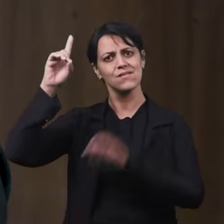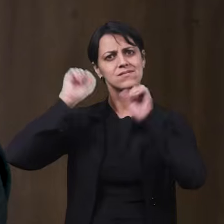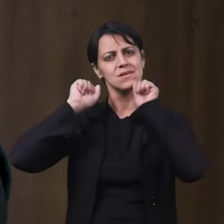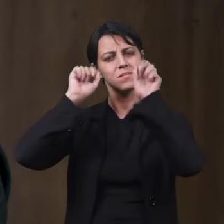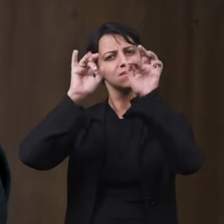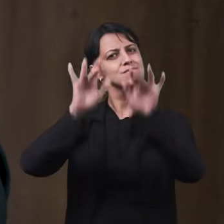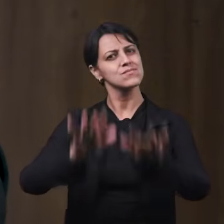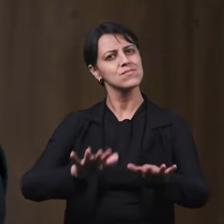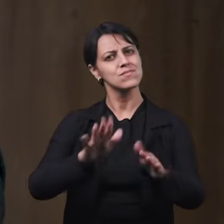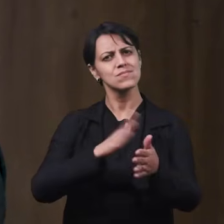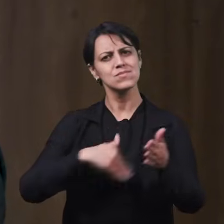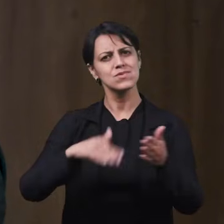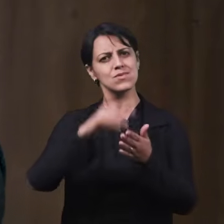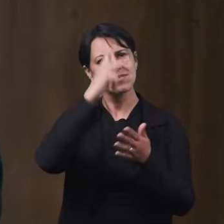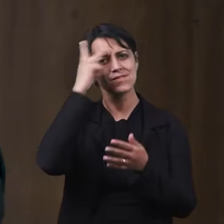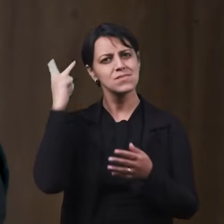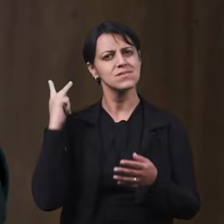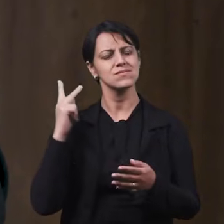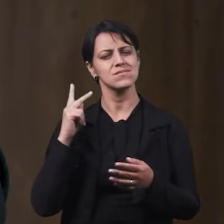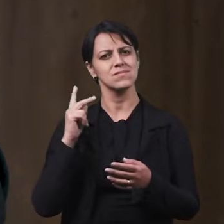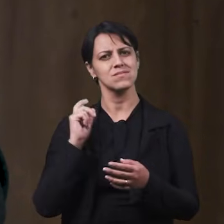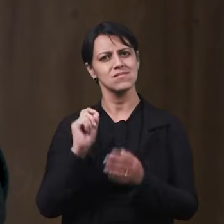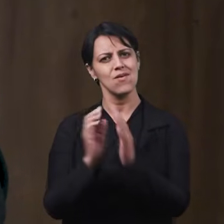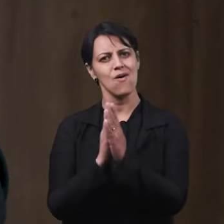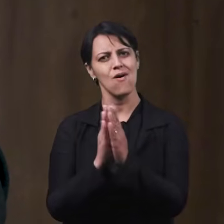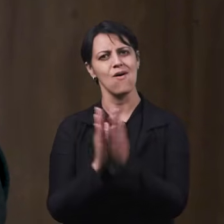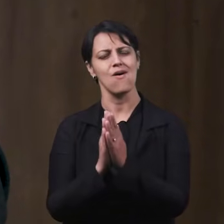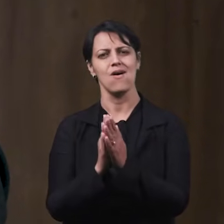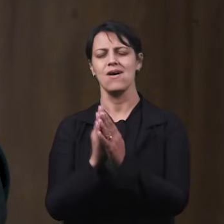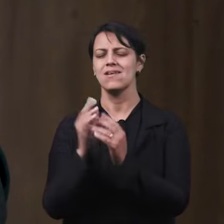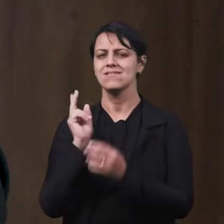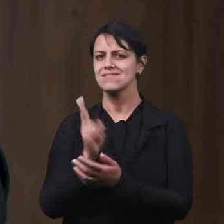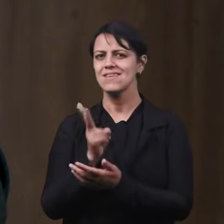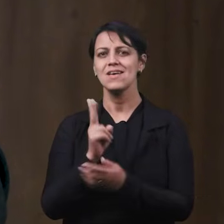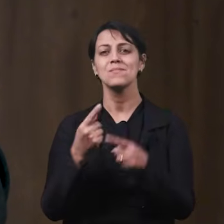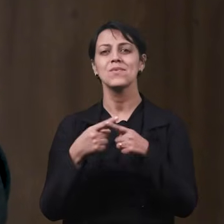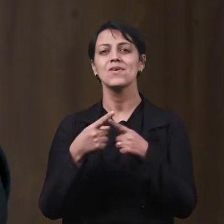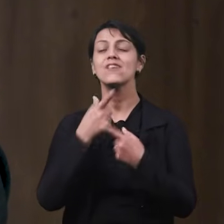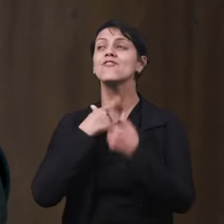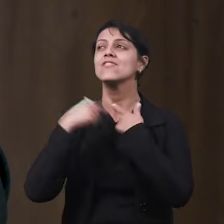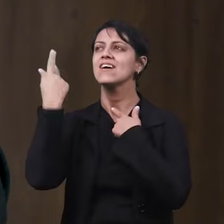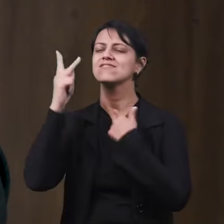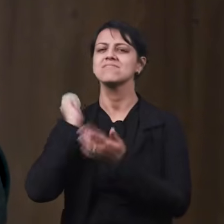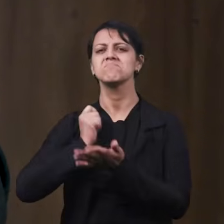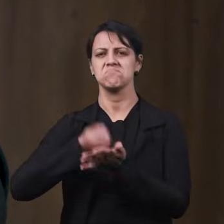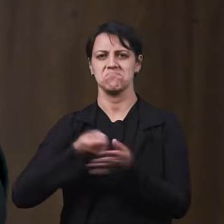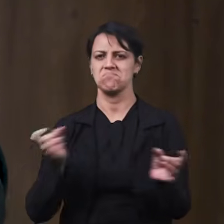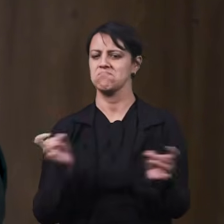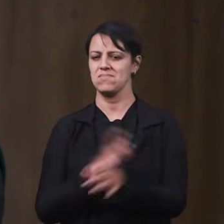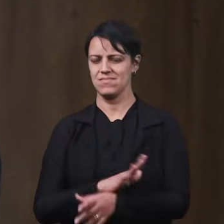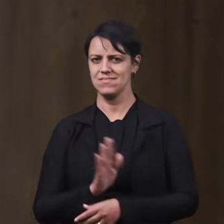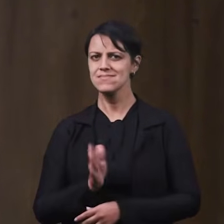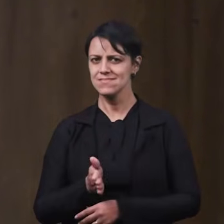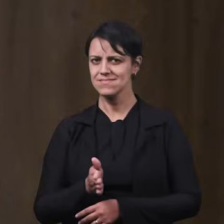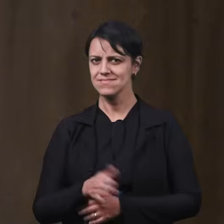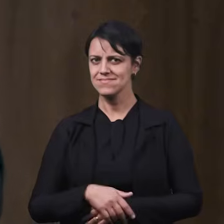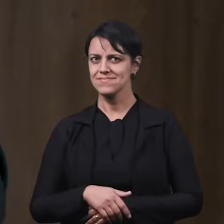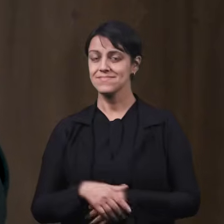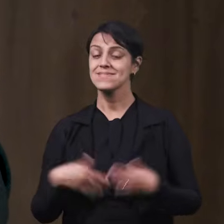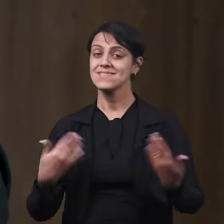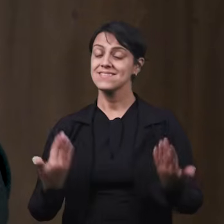abençoado todos aqueles que o temem e o buscam, porque o seu propósito já estava estabelecido. Então, nós